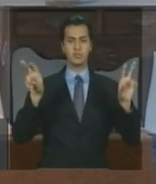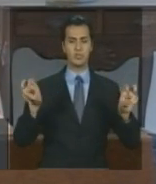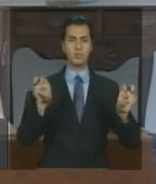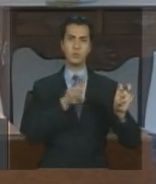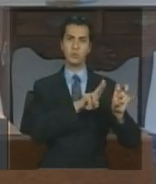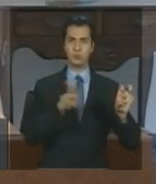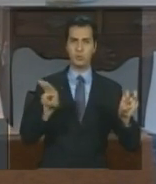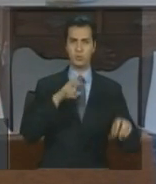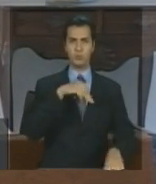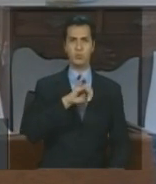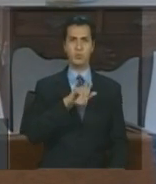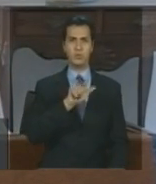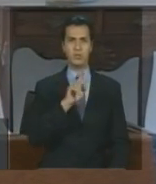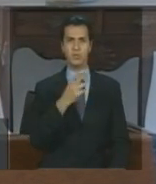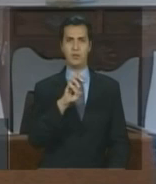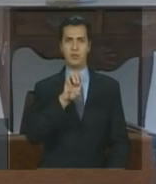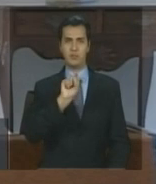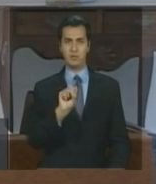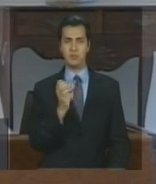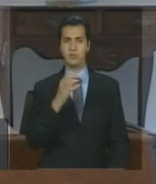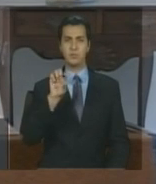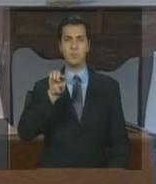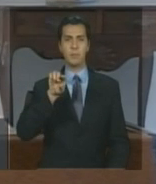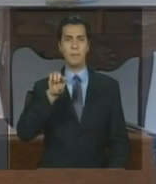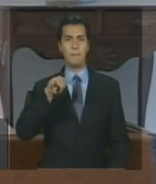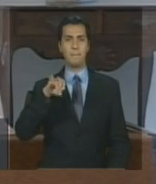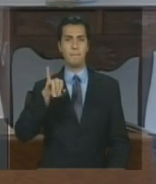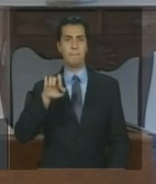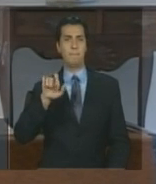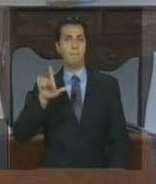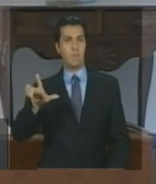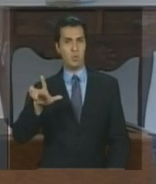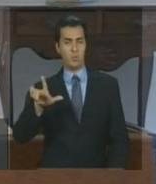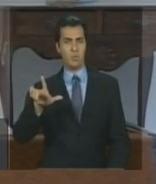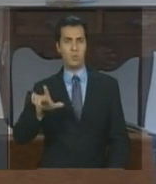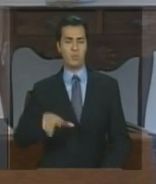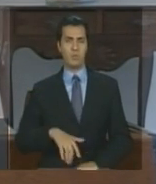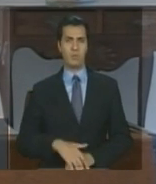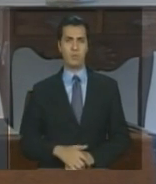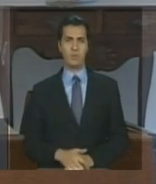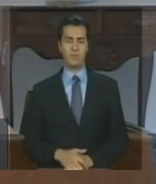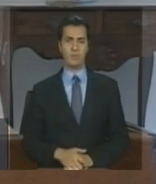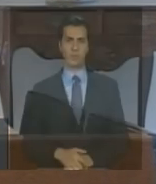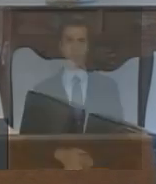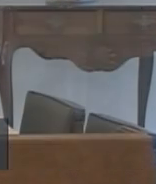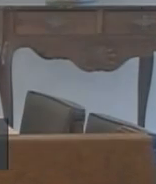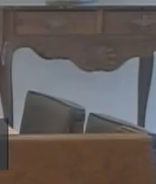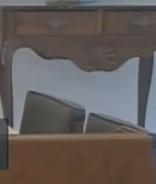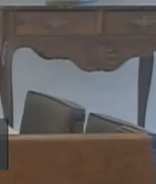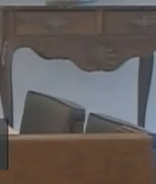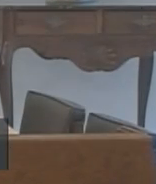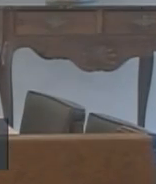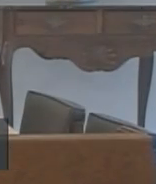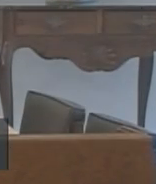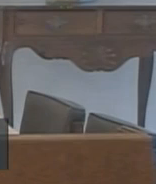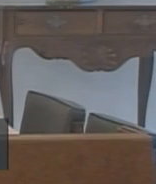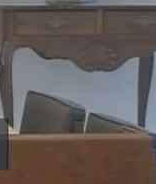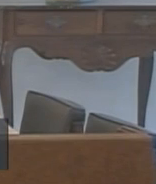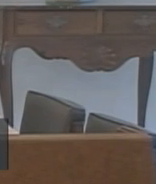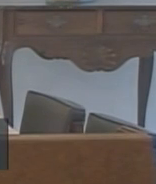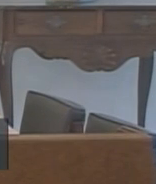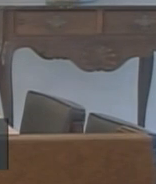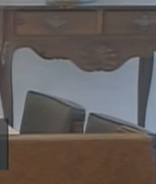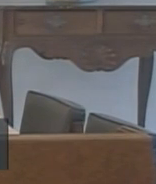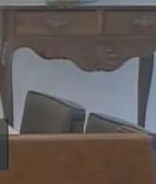Canada has also proved to be a key partner to Brazil by providing us with this technology to run a project which we view as very important. I'm talking about the 1,000